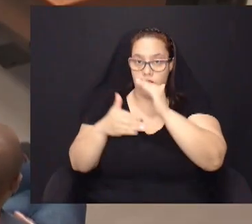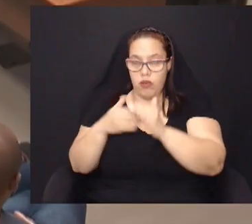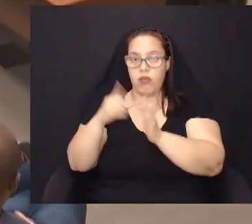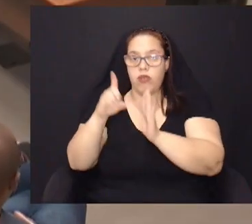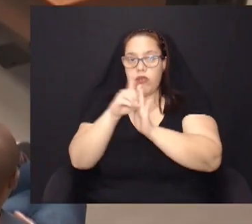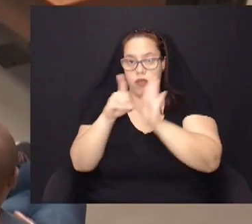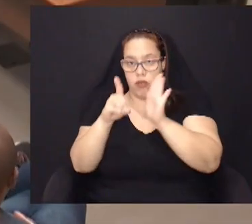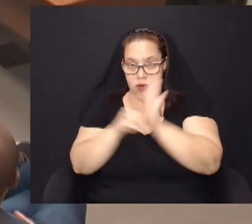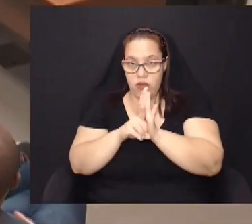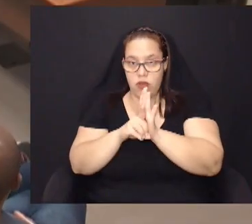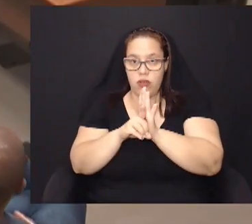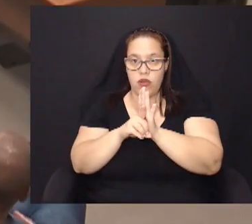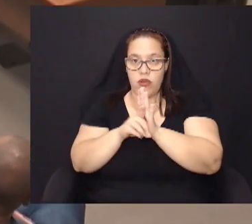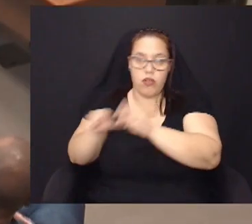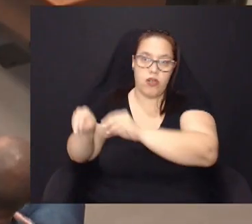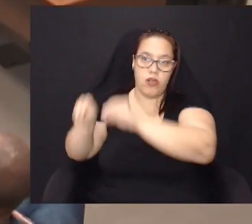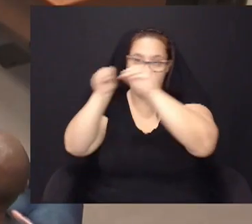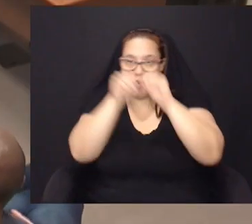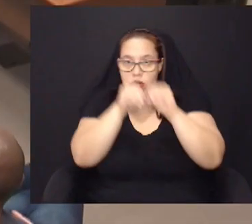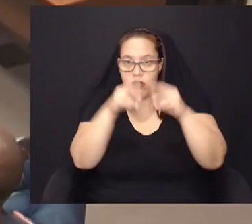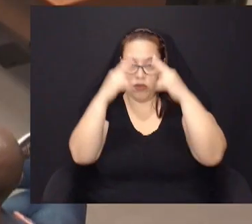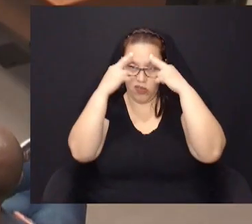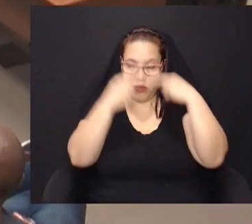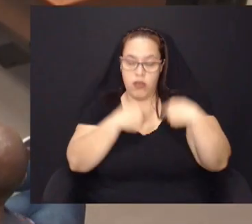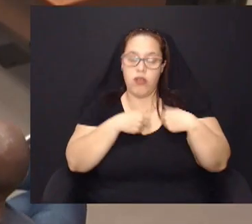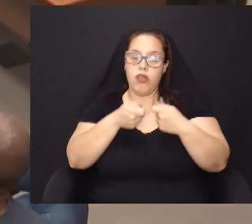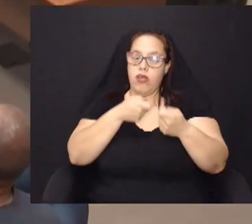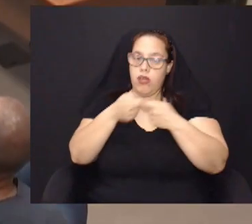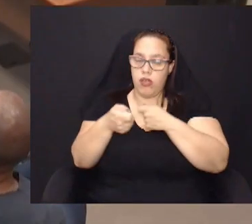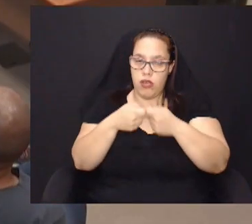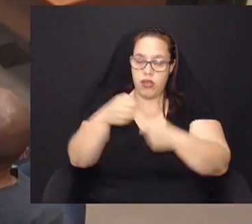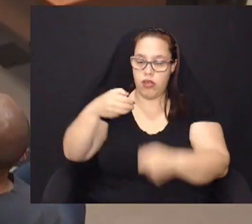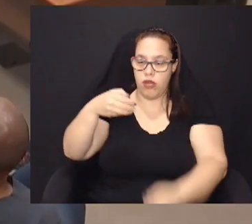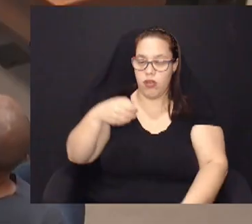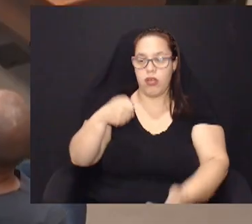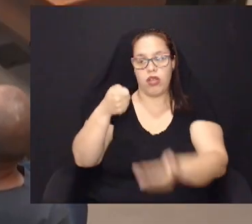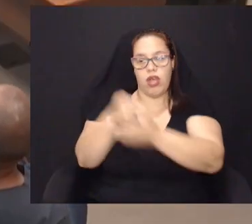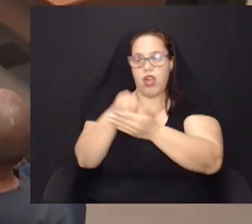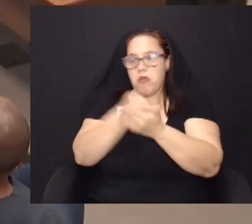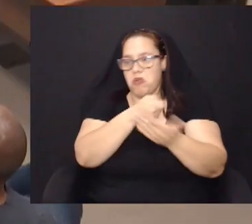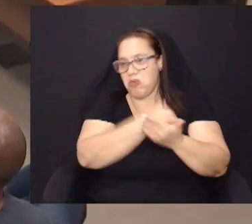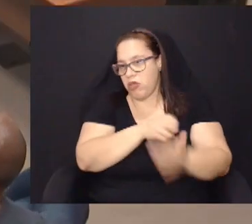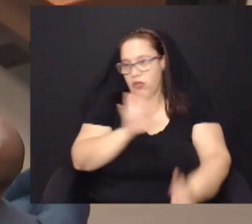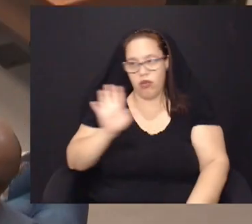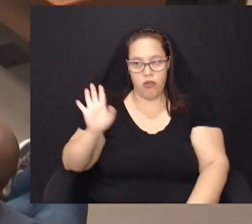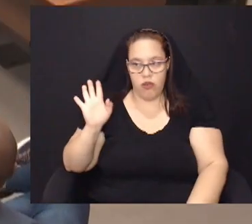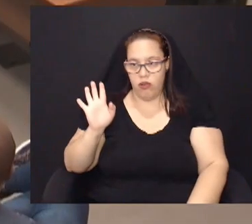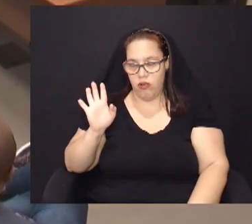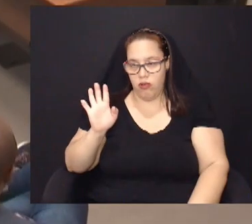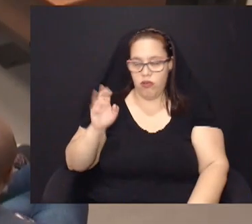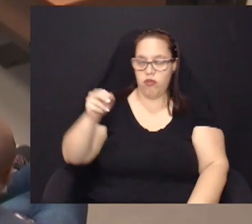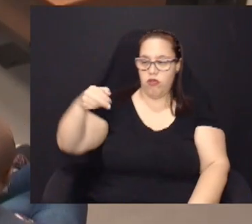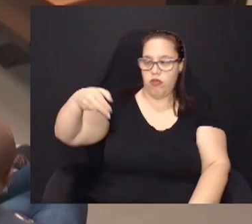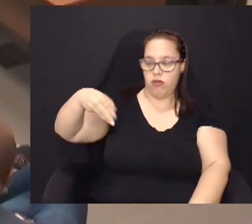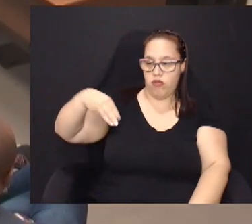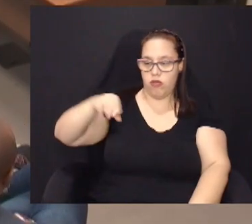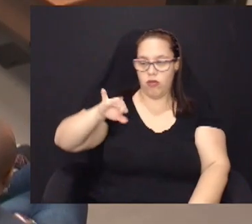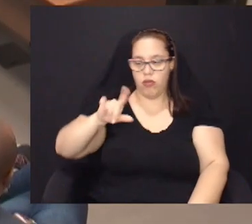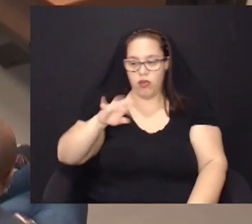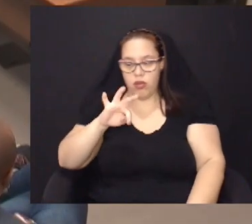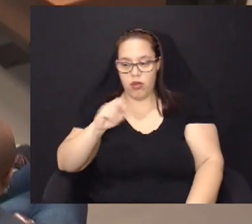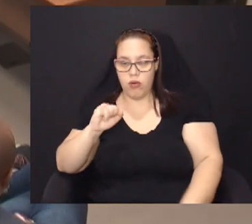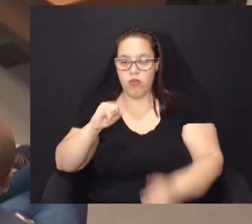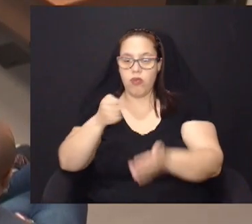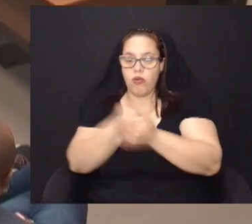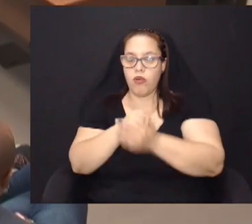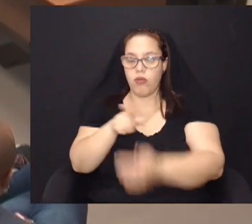que transfere a responsabilidade na medições de que ela não saia multando. Então, sempre é uma multa, é uma intimação para